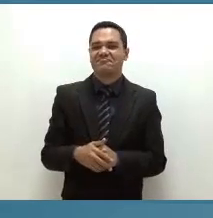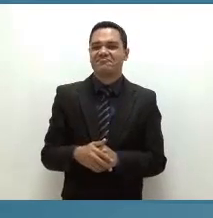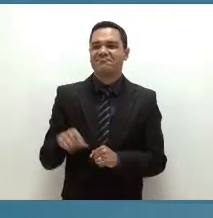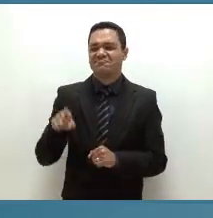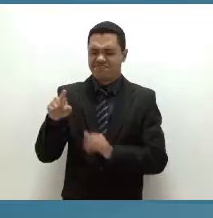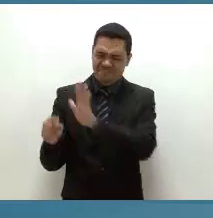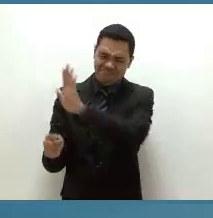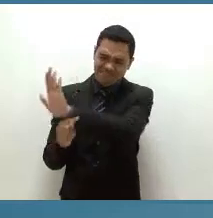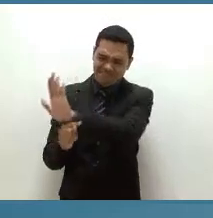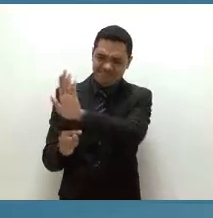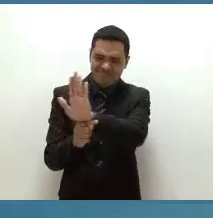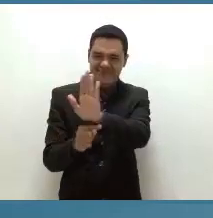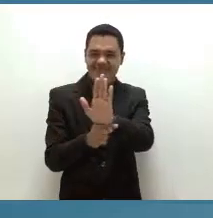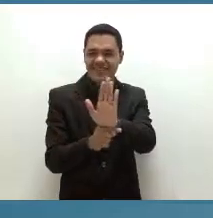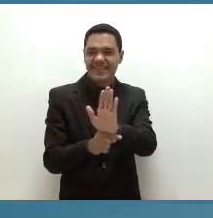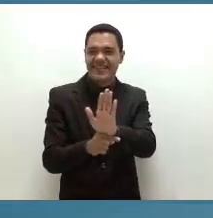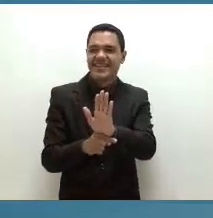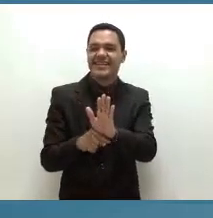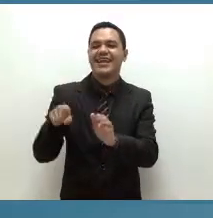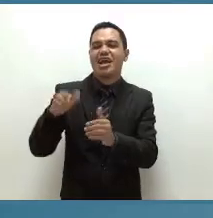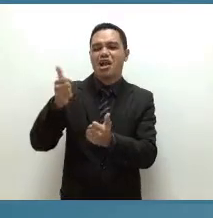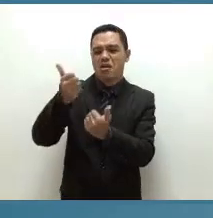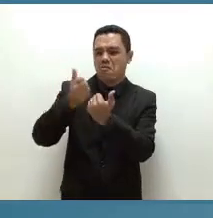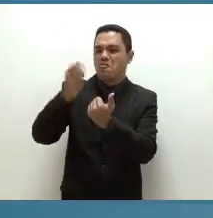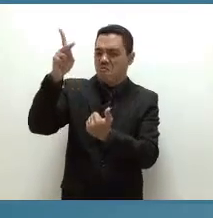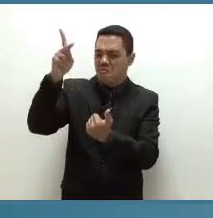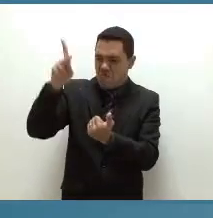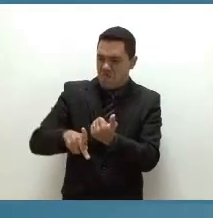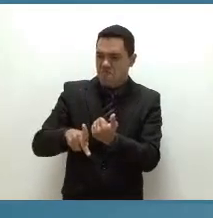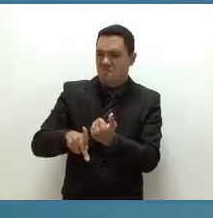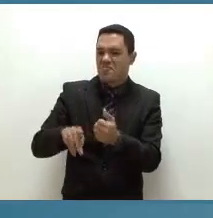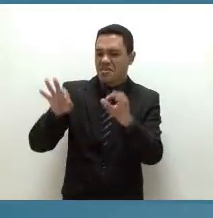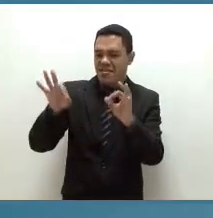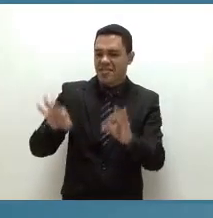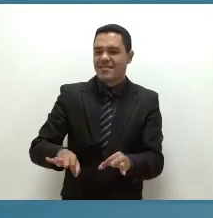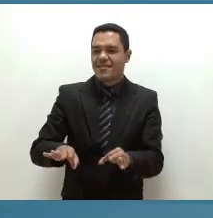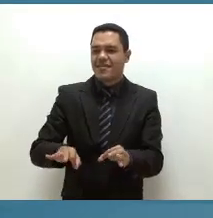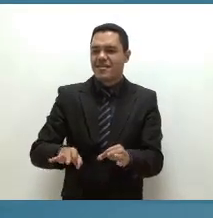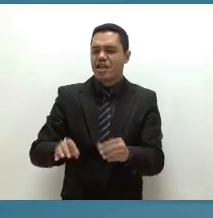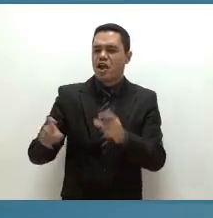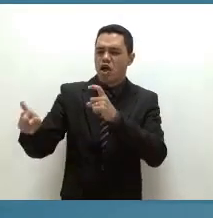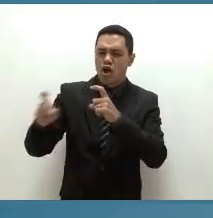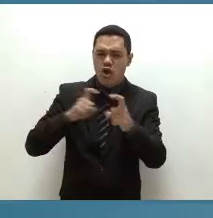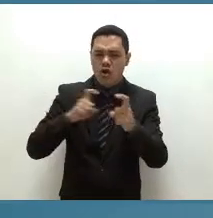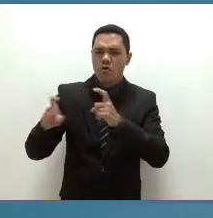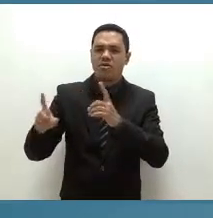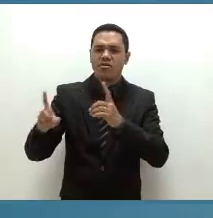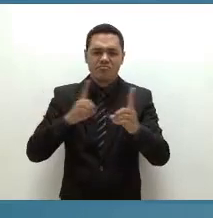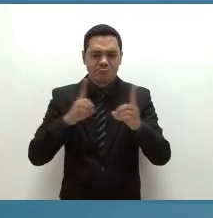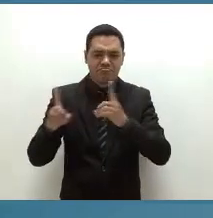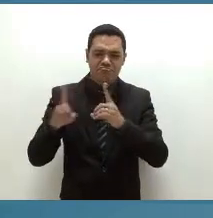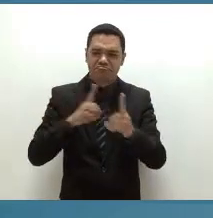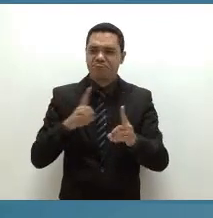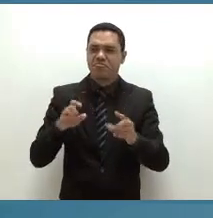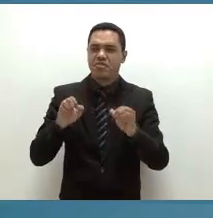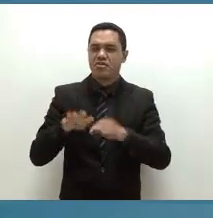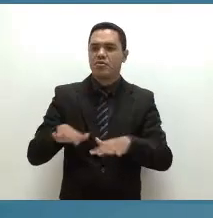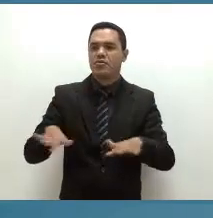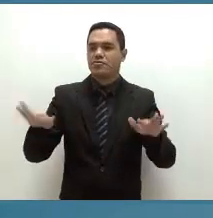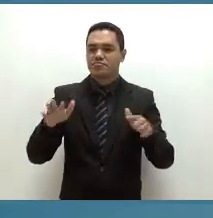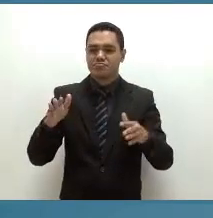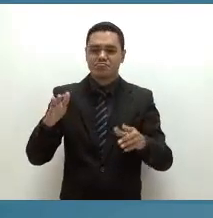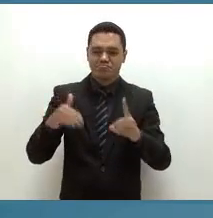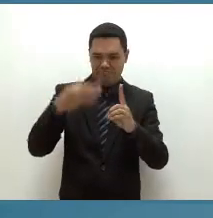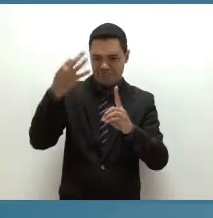contribuirá muito com a vice-presidência, com o diálogo com os desembargadores e desembargadoras,